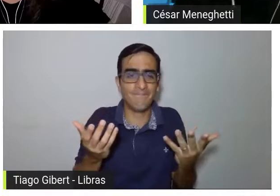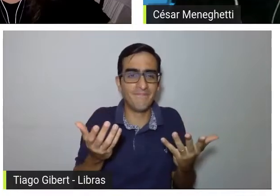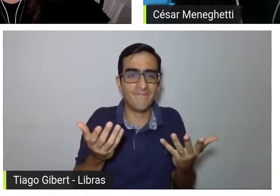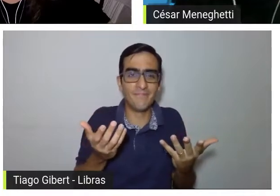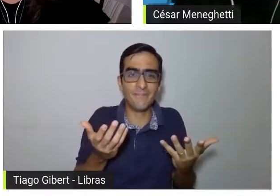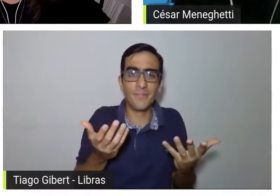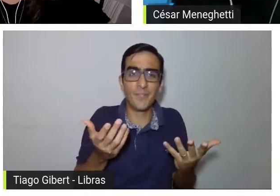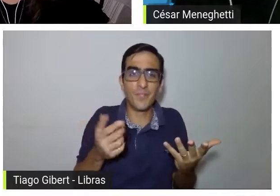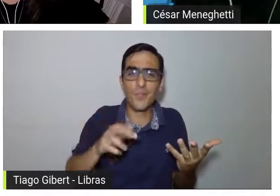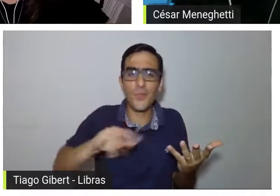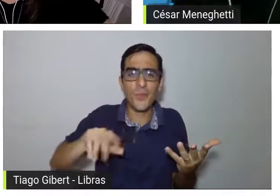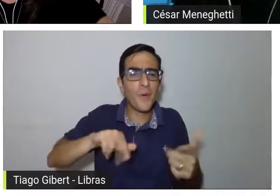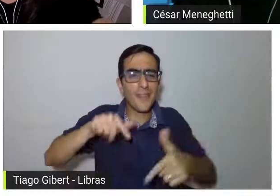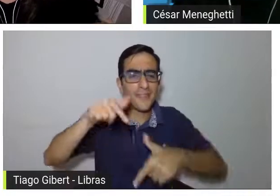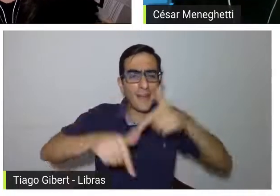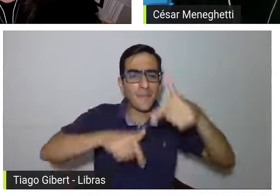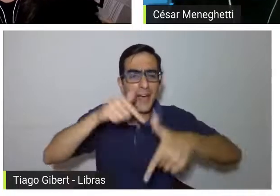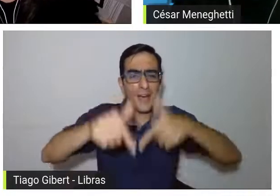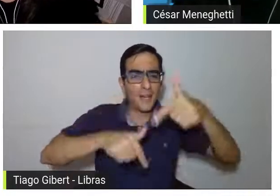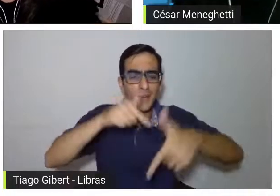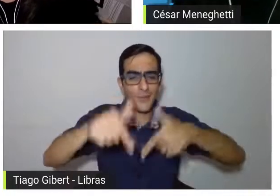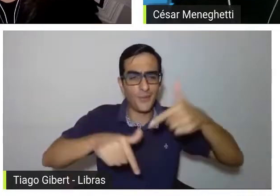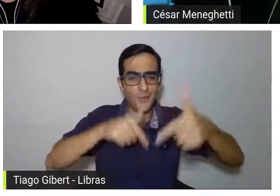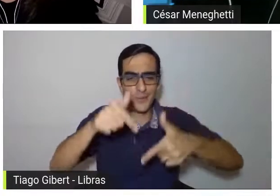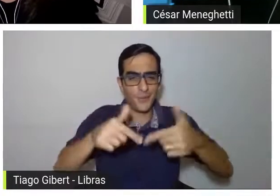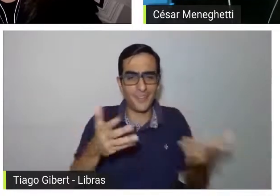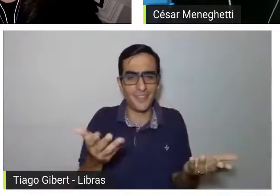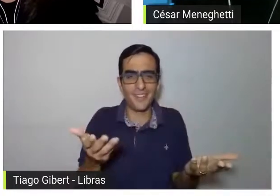não é um trabalho, sabe?